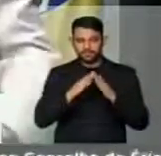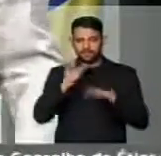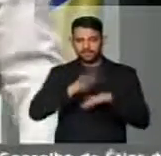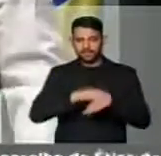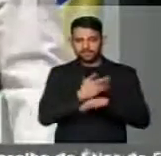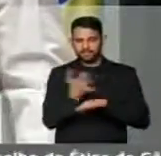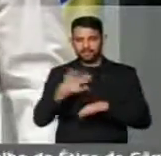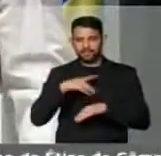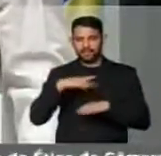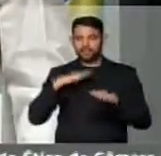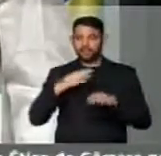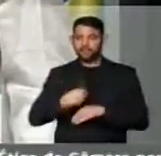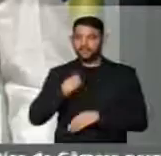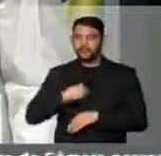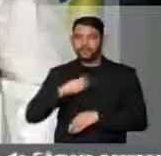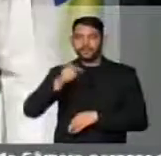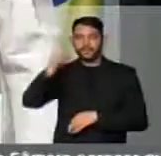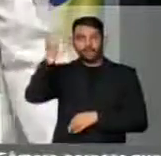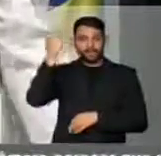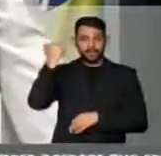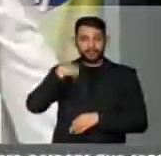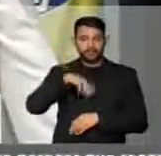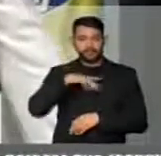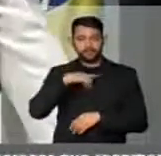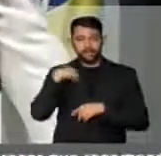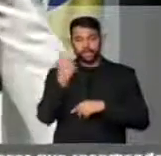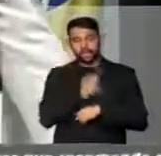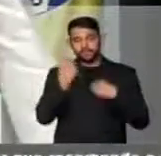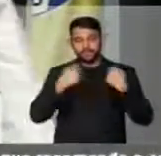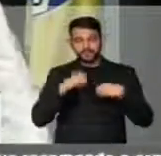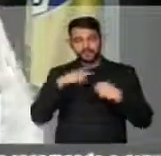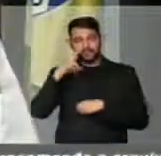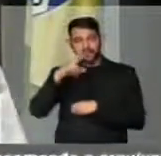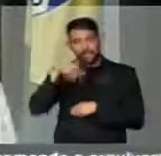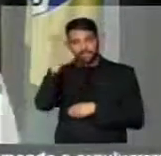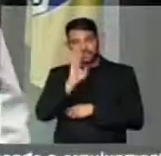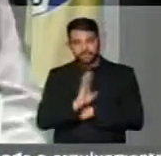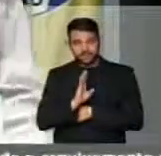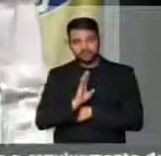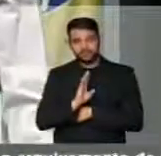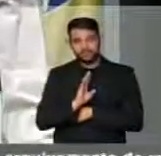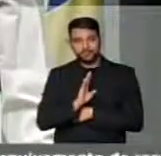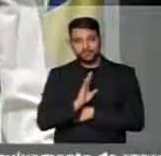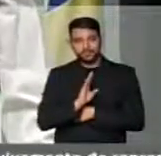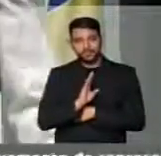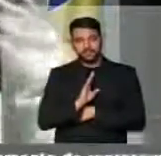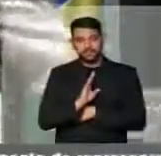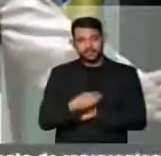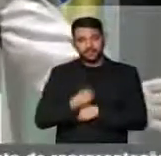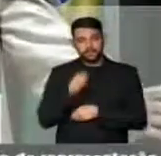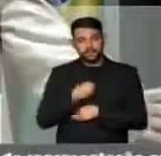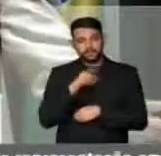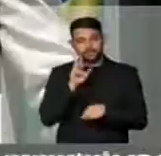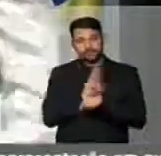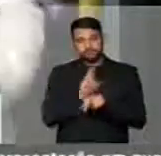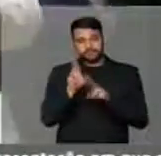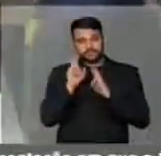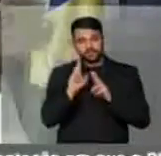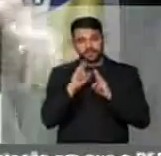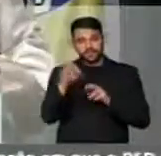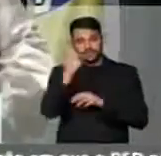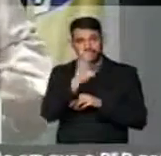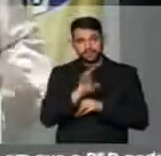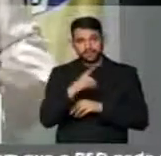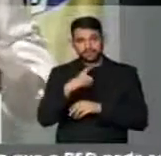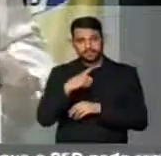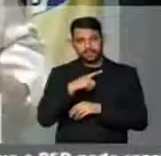nem nascida naquela época. Nós precisamos olhar para esse Brasil que vem, que nos aguarda, esse Brasil